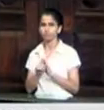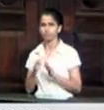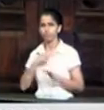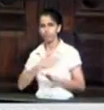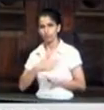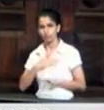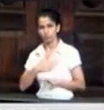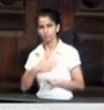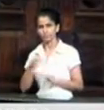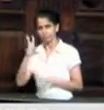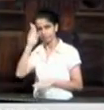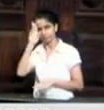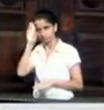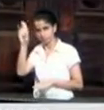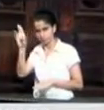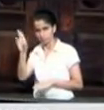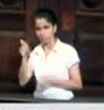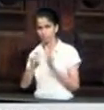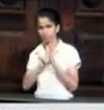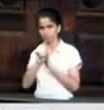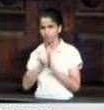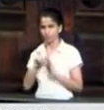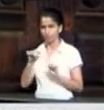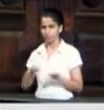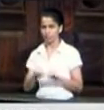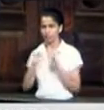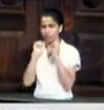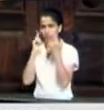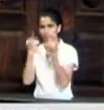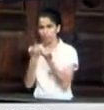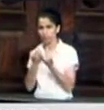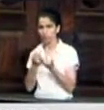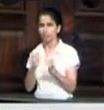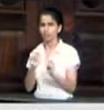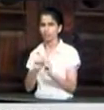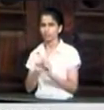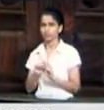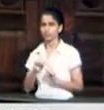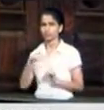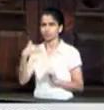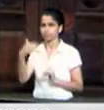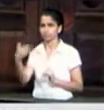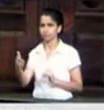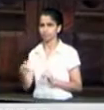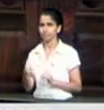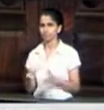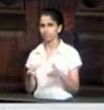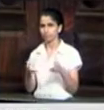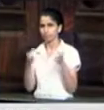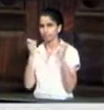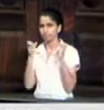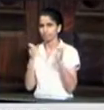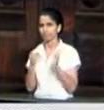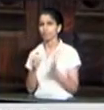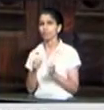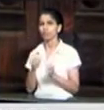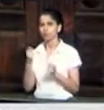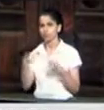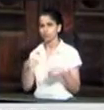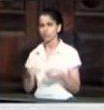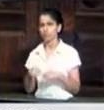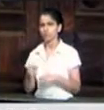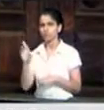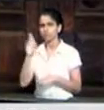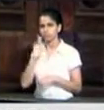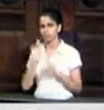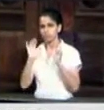sereno, responsável, que essa casa fará, atentando para o fato de que deverão ser respeitadas a